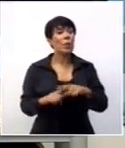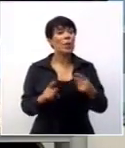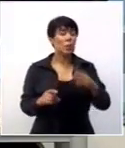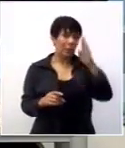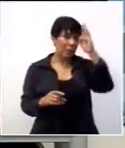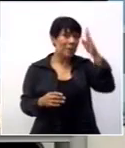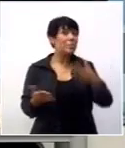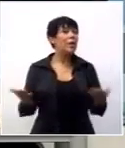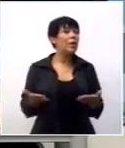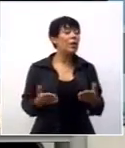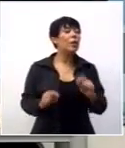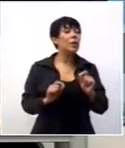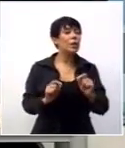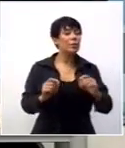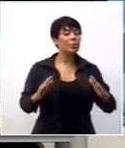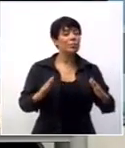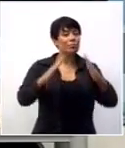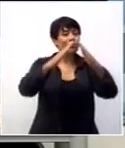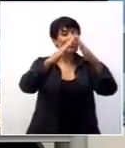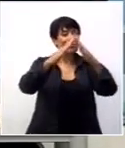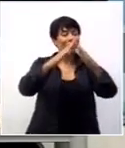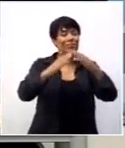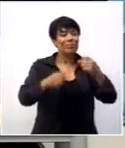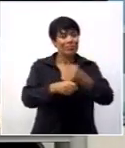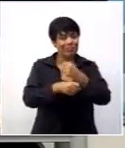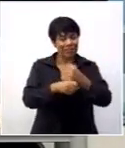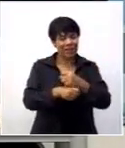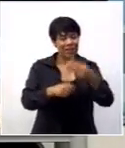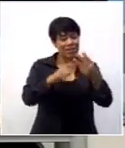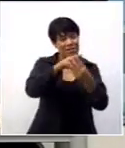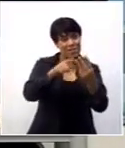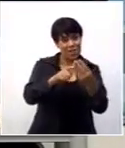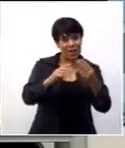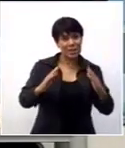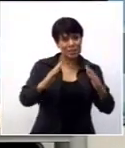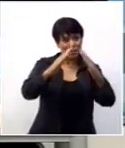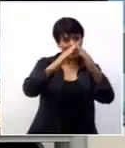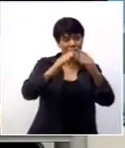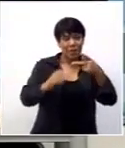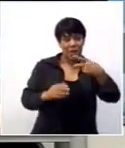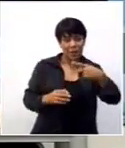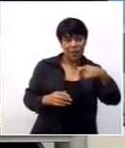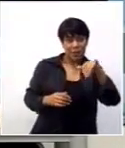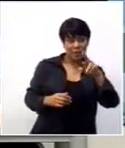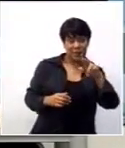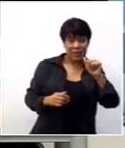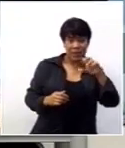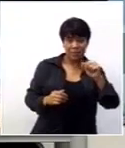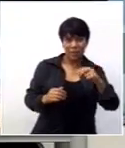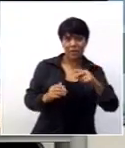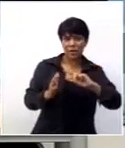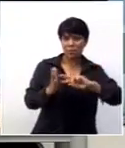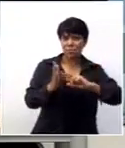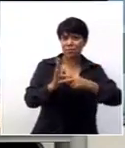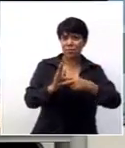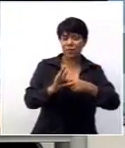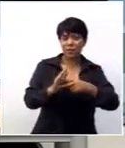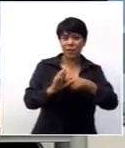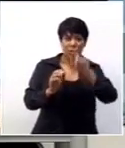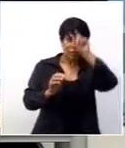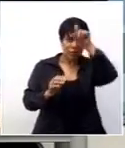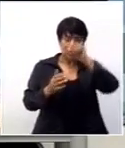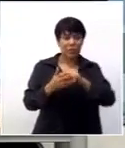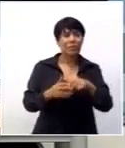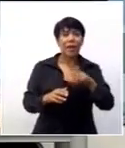nesse momento para as pirâmides Quéops, Quefren e Miquerinos, né? As pirâmides que são os grandes símbolos do Egito. É legal depois vocês darem uma